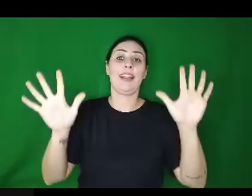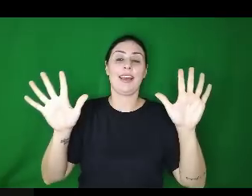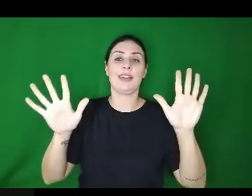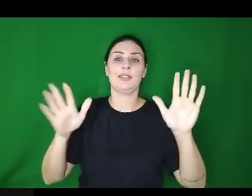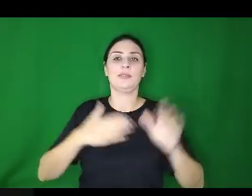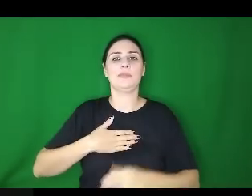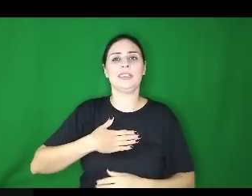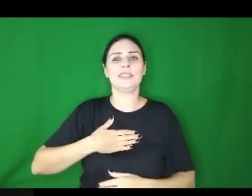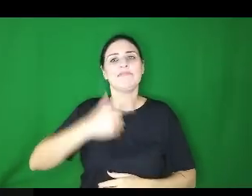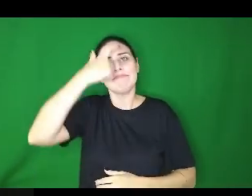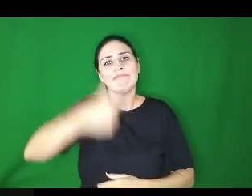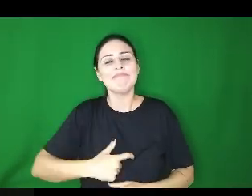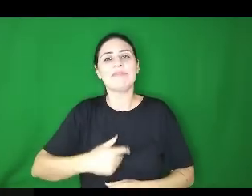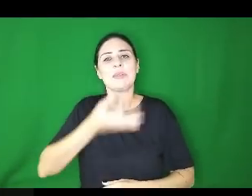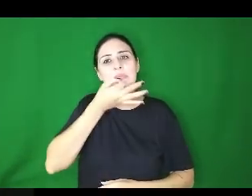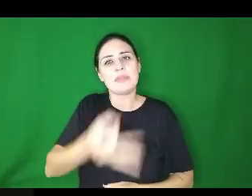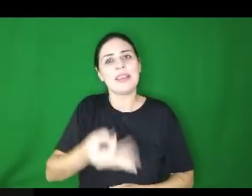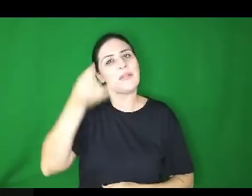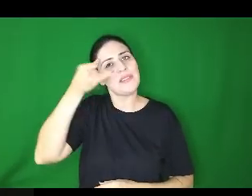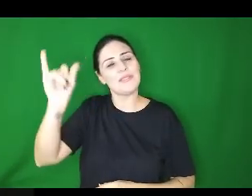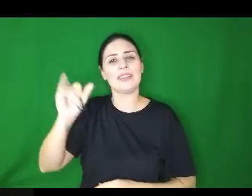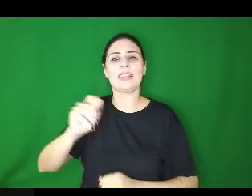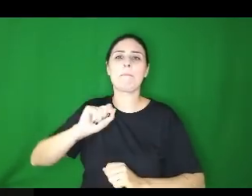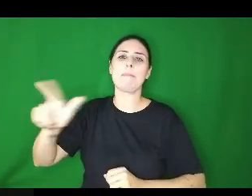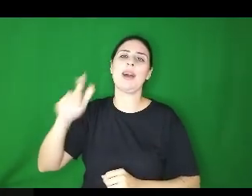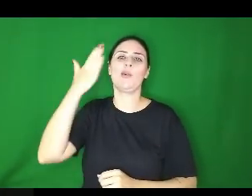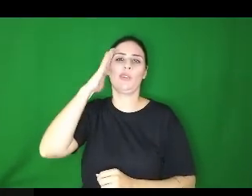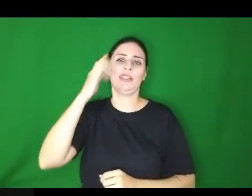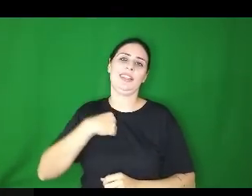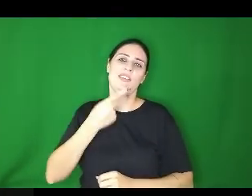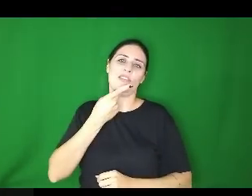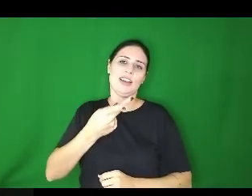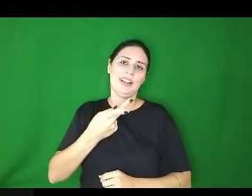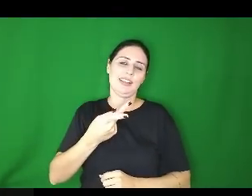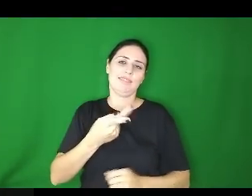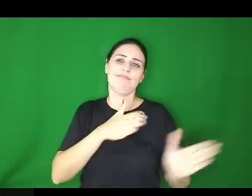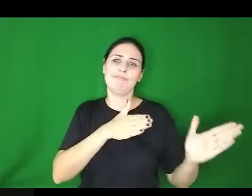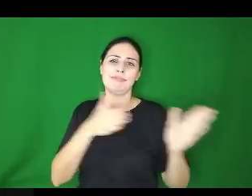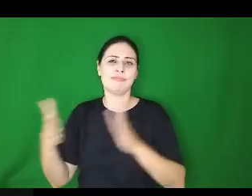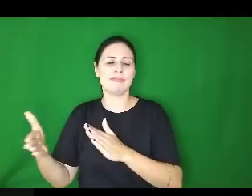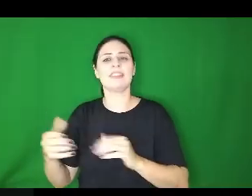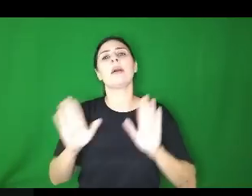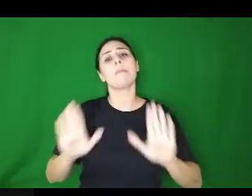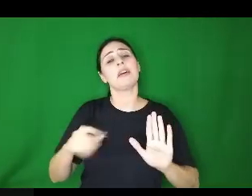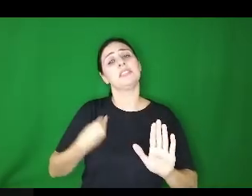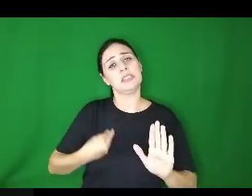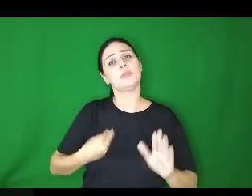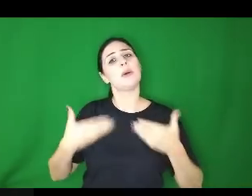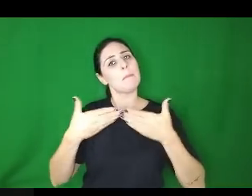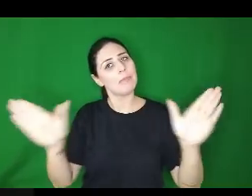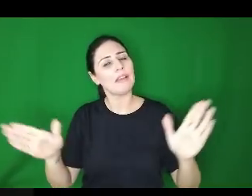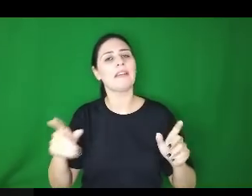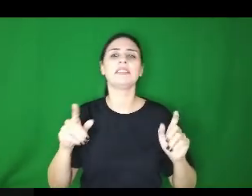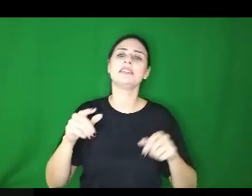está gravado e vocês não têm condição de fazer as perguntas aqui, se vocês quiserem fazer perguntas, depois mandar, a gente pode